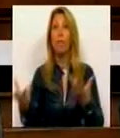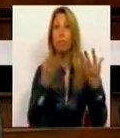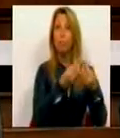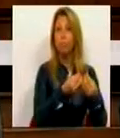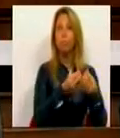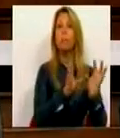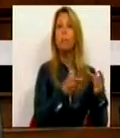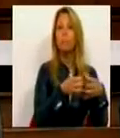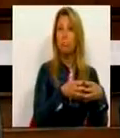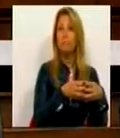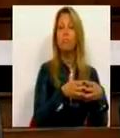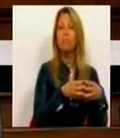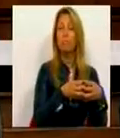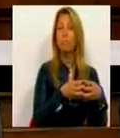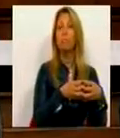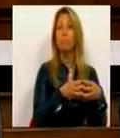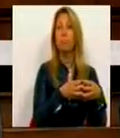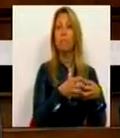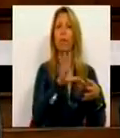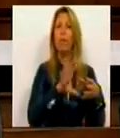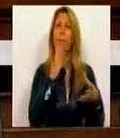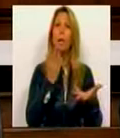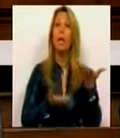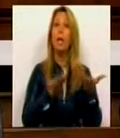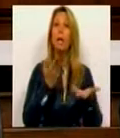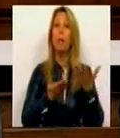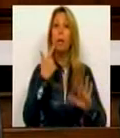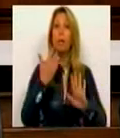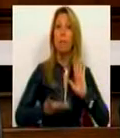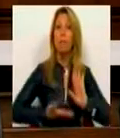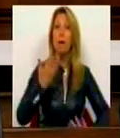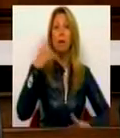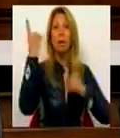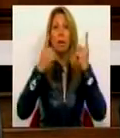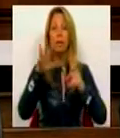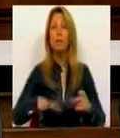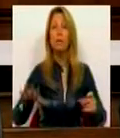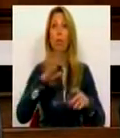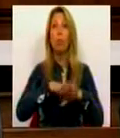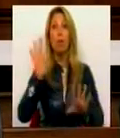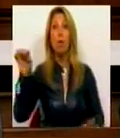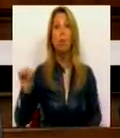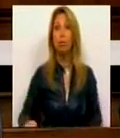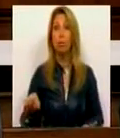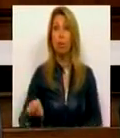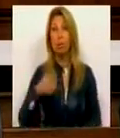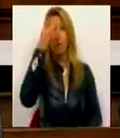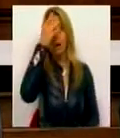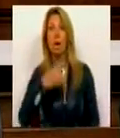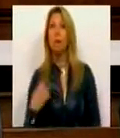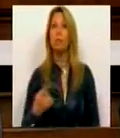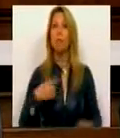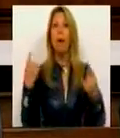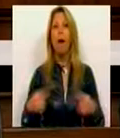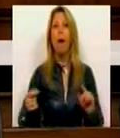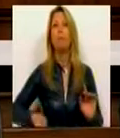necessariamente uniforme, de uma maneira mais equilibrada, considerando a circunstância de a sul estar, no nosso entender, o